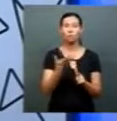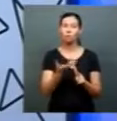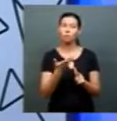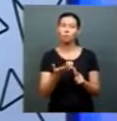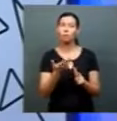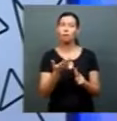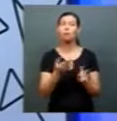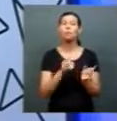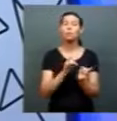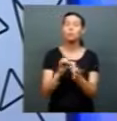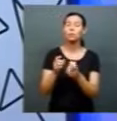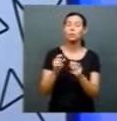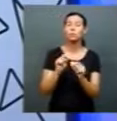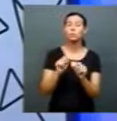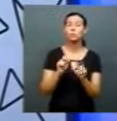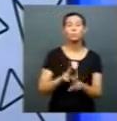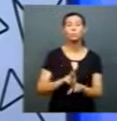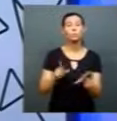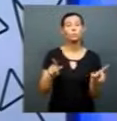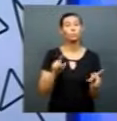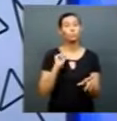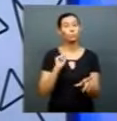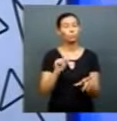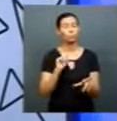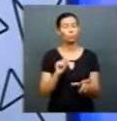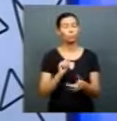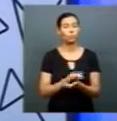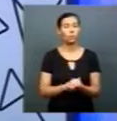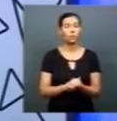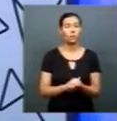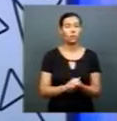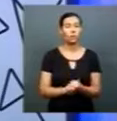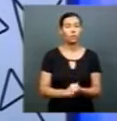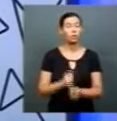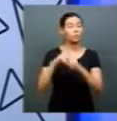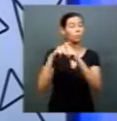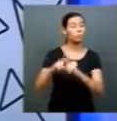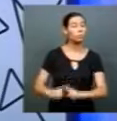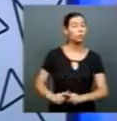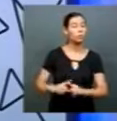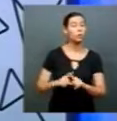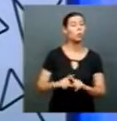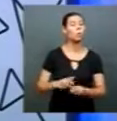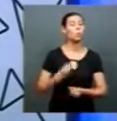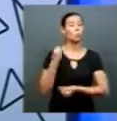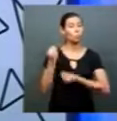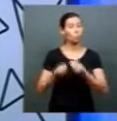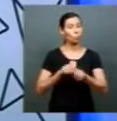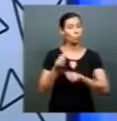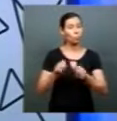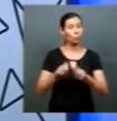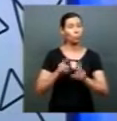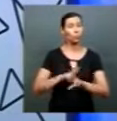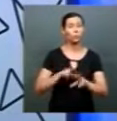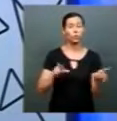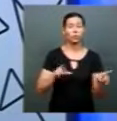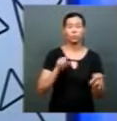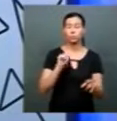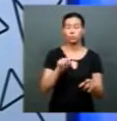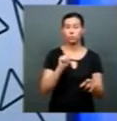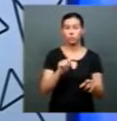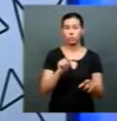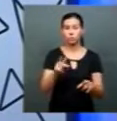nesse mercado? Qual que é o diferencial? Como que ele vai competir? Como que ele vai se diferenciar? Quem ele vai atender?